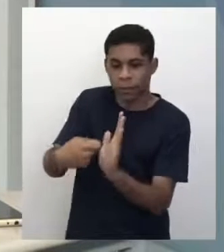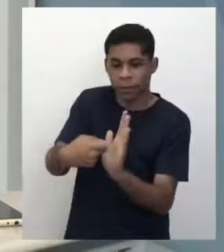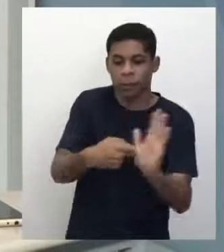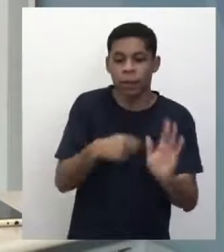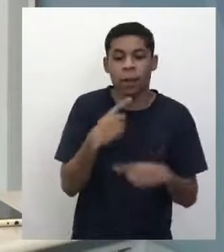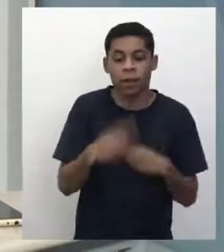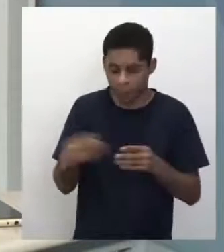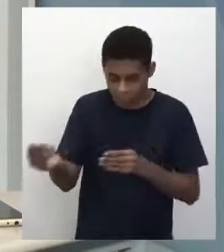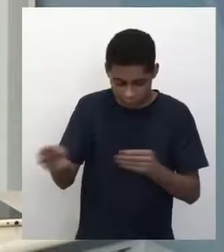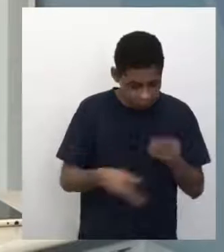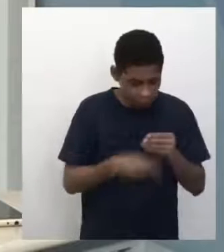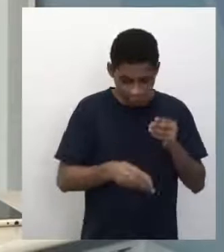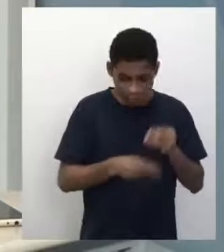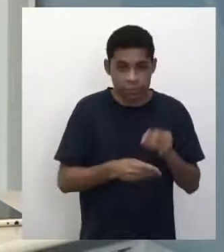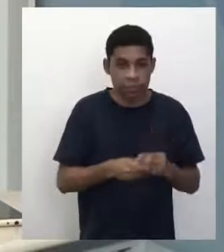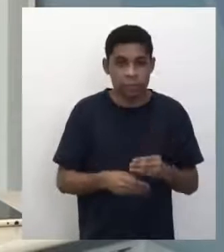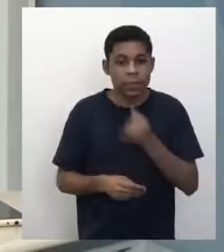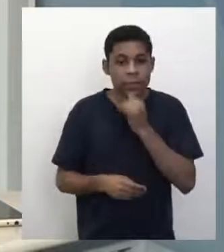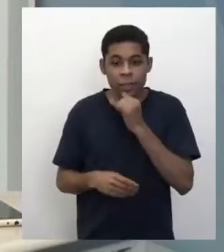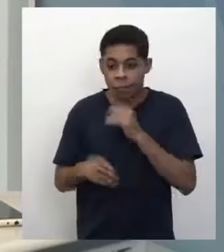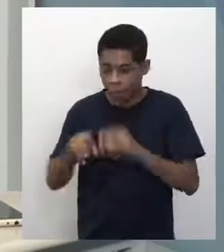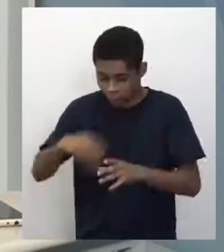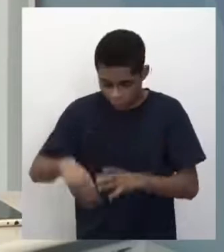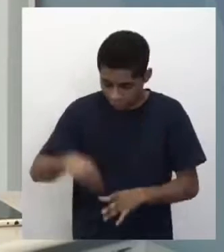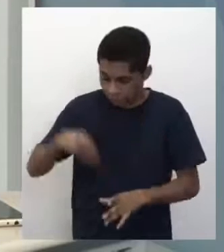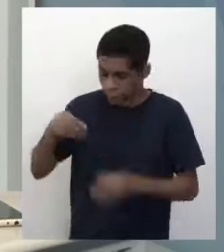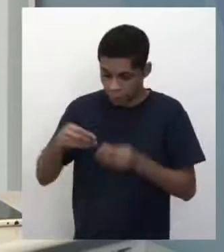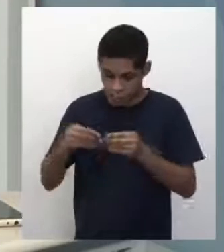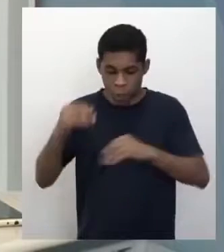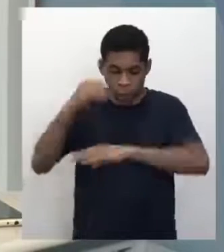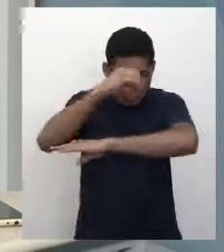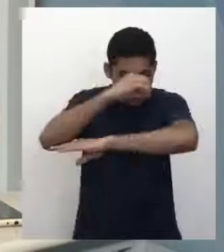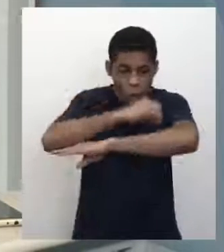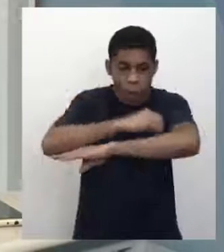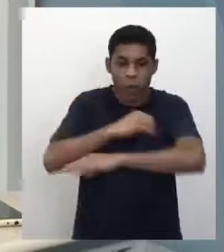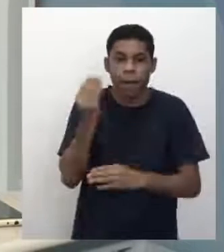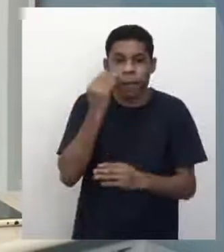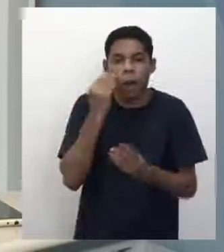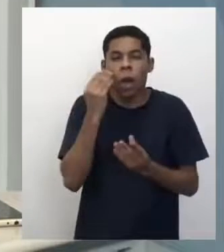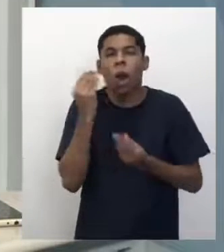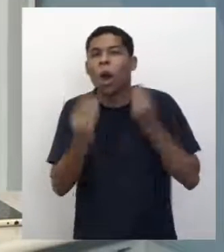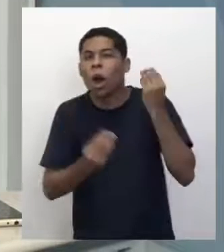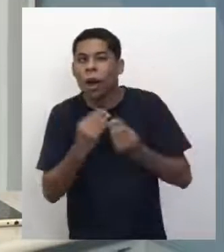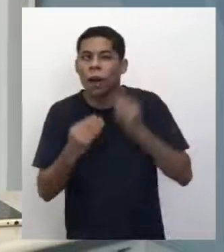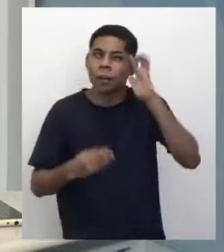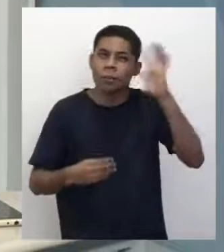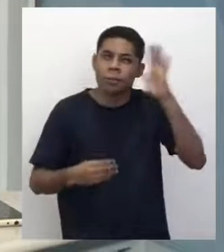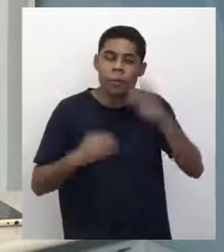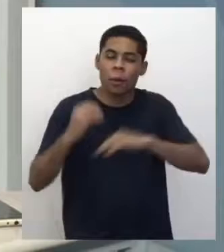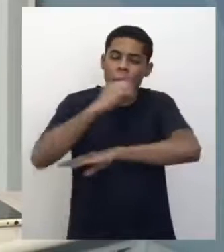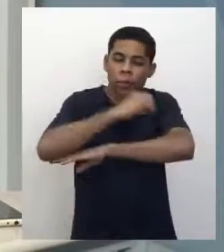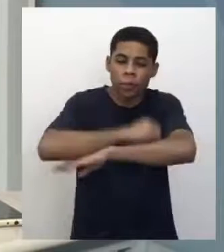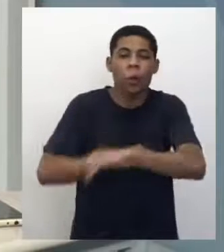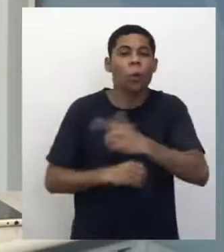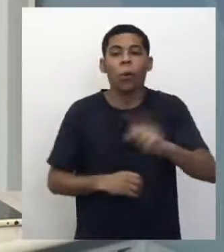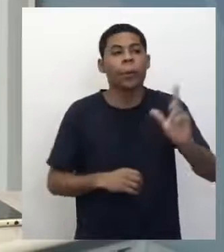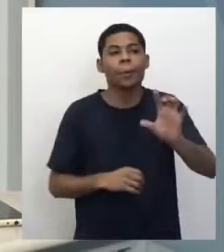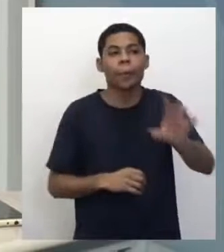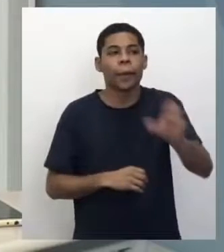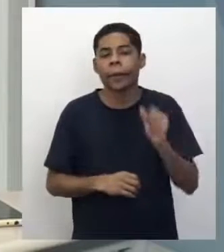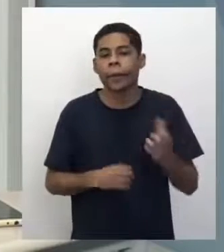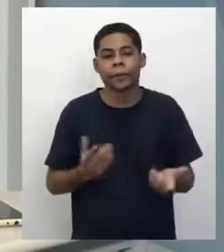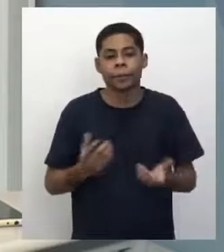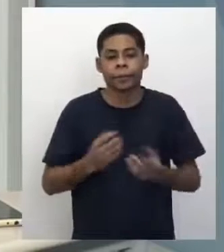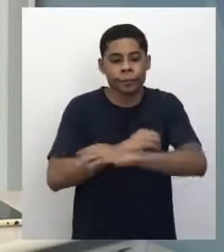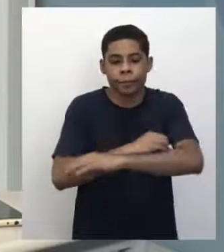Vai tirando o papelzinho da caixa, tirou um pôr do sol. Então, você vai interpretar, estar lá vendo um pôr do sol. Tira outro